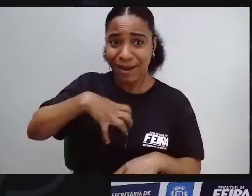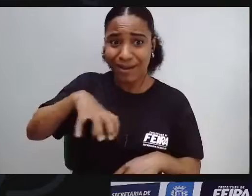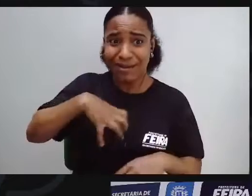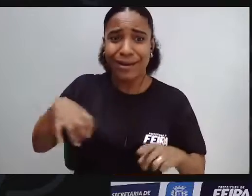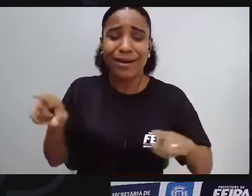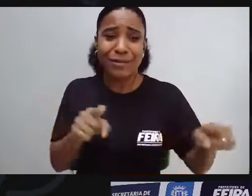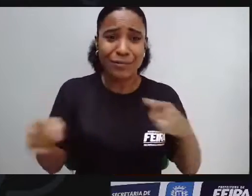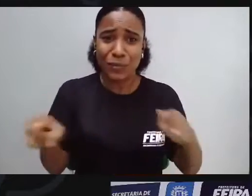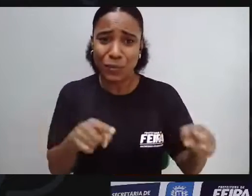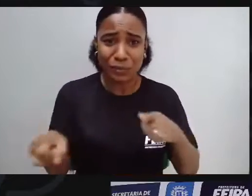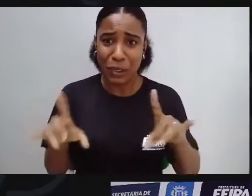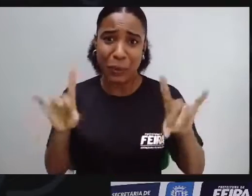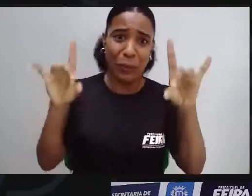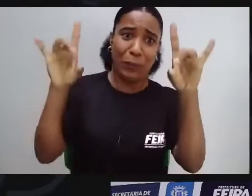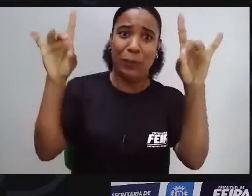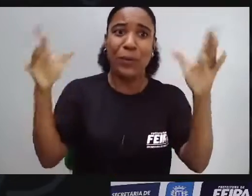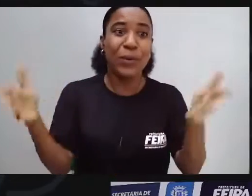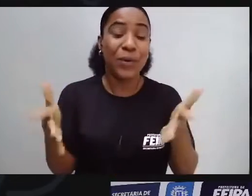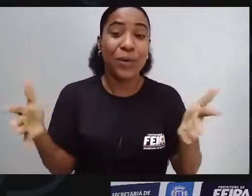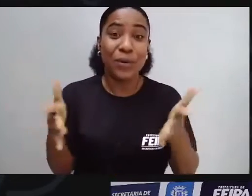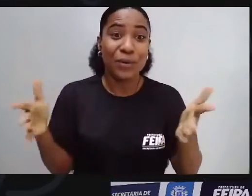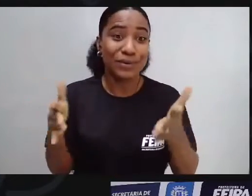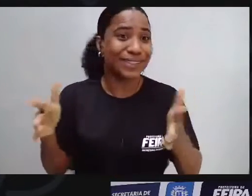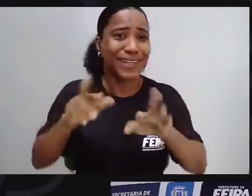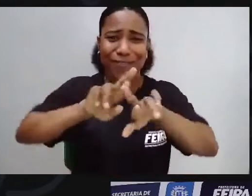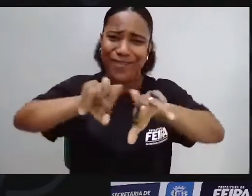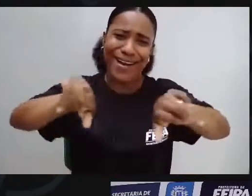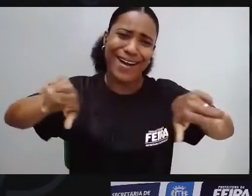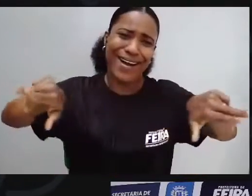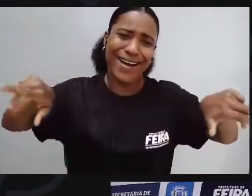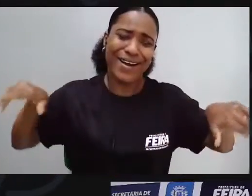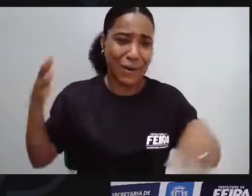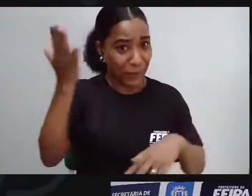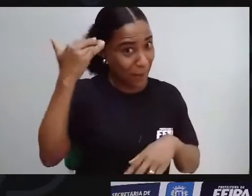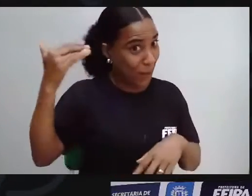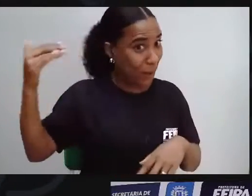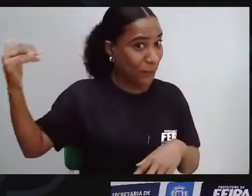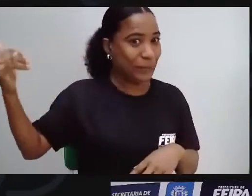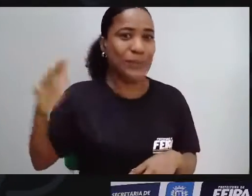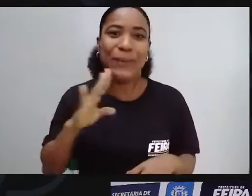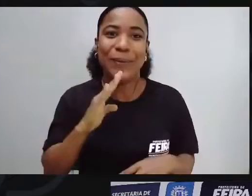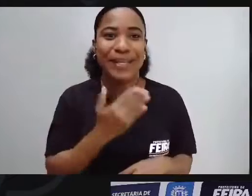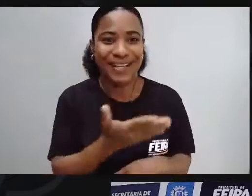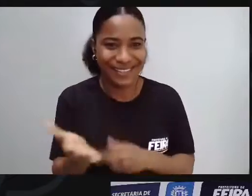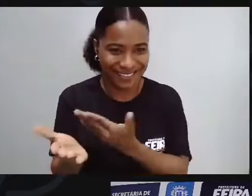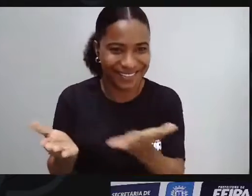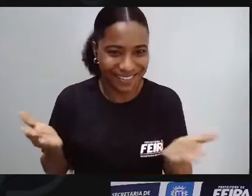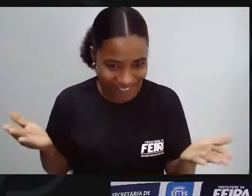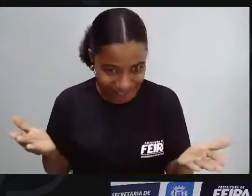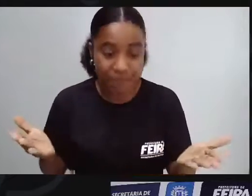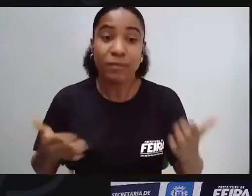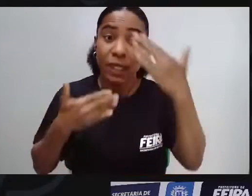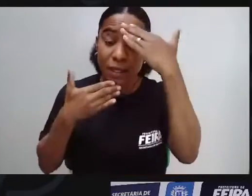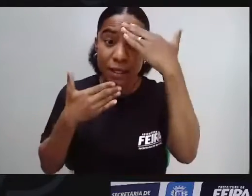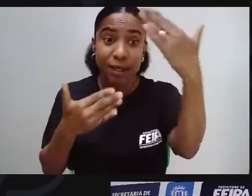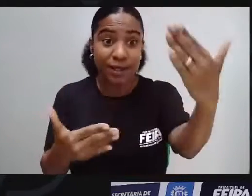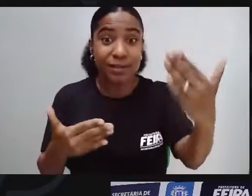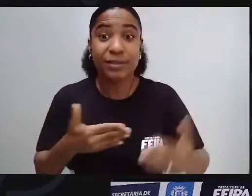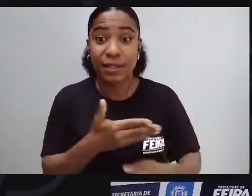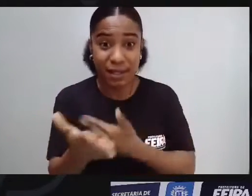qualidade Então vamos com essa música tá certo pessoal